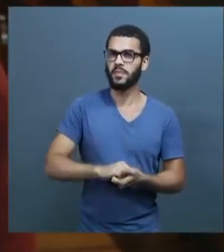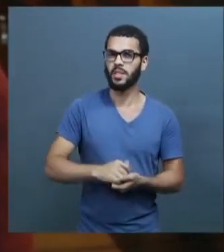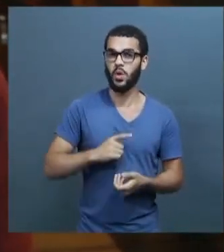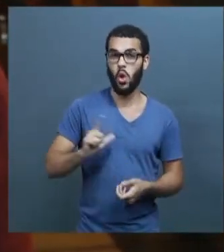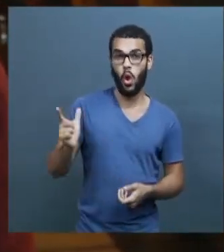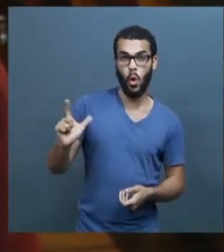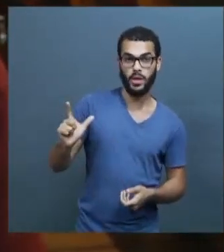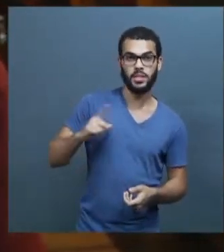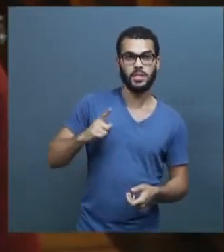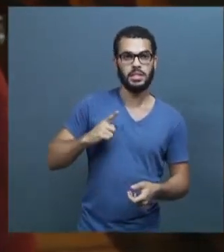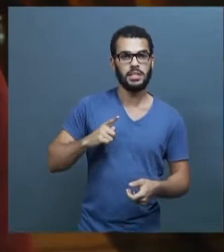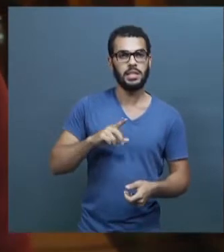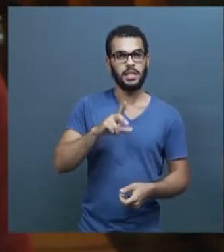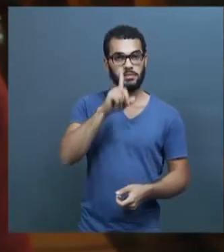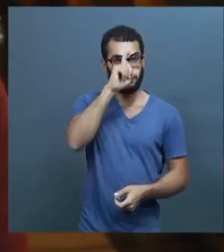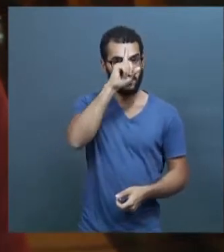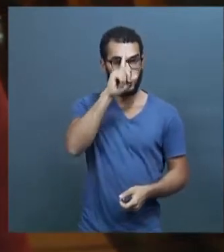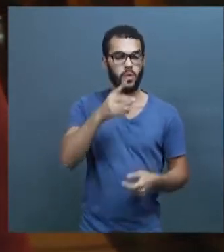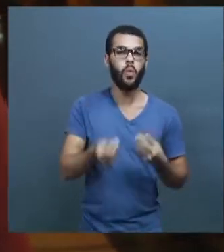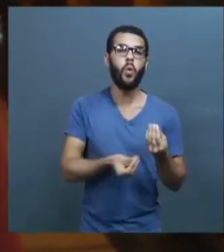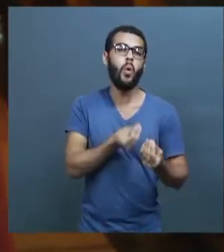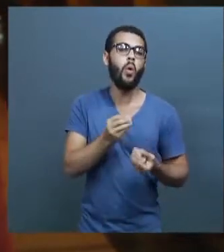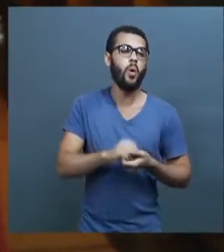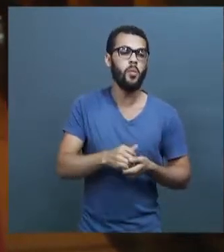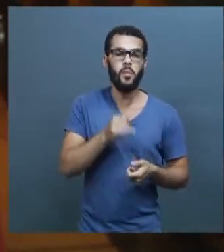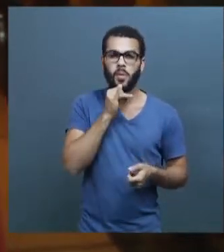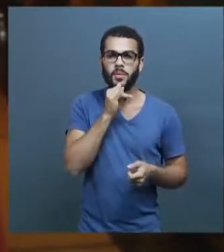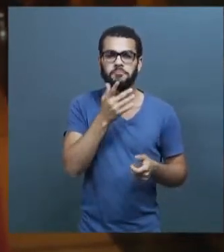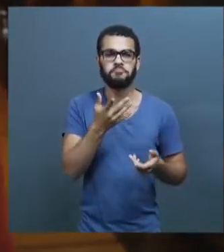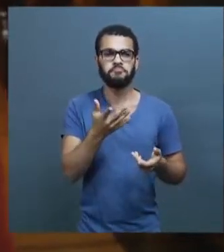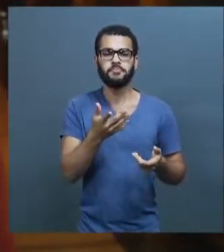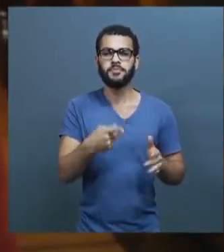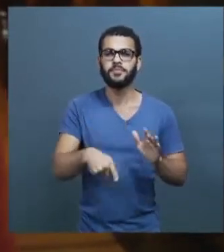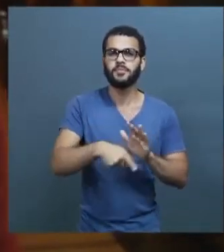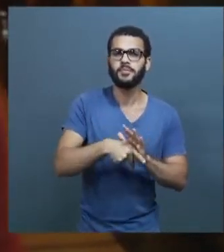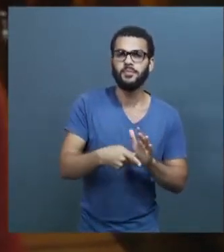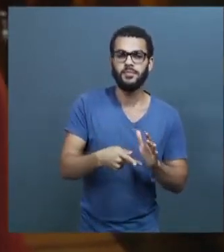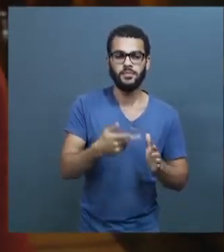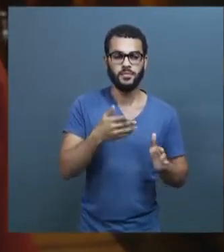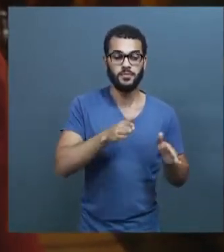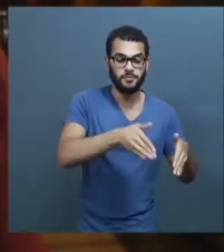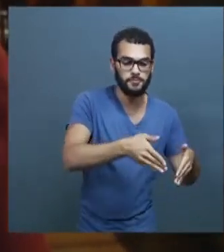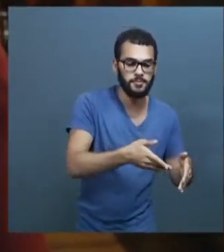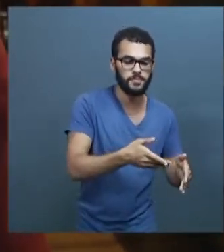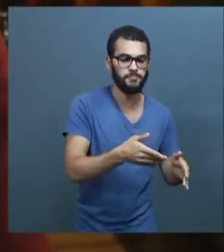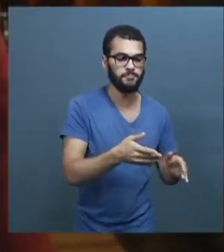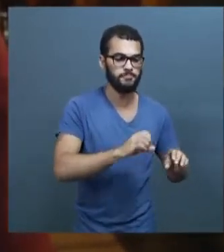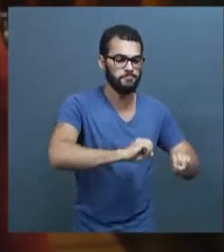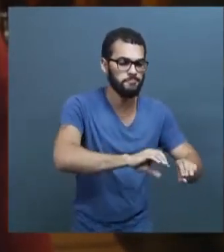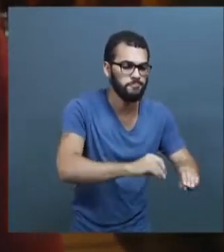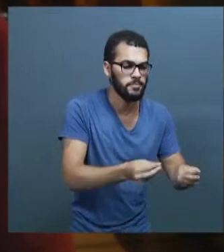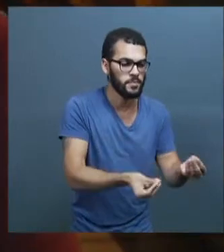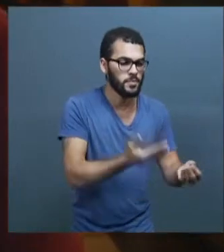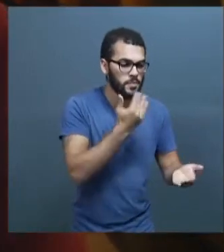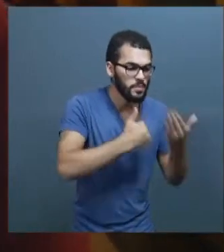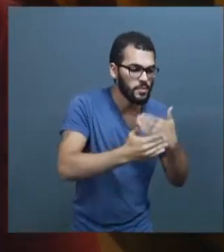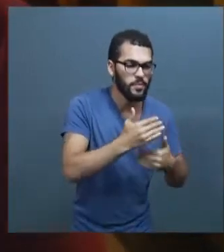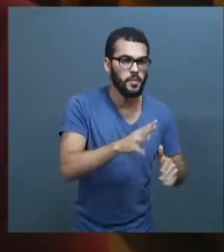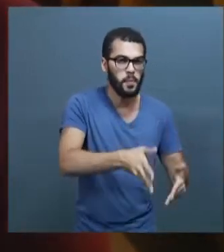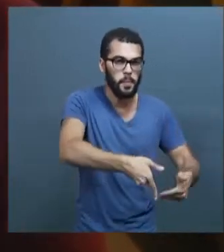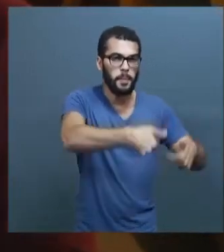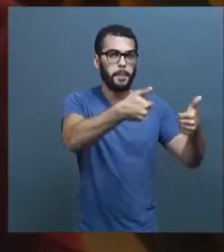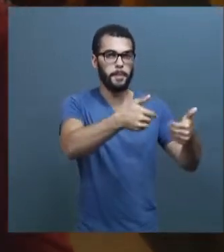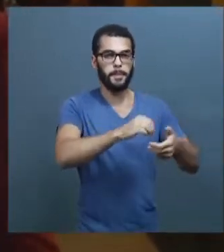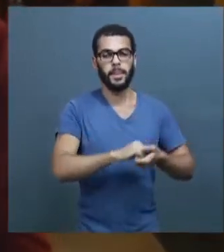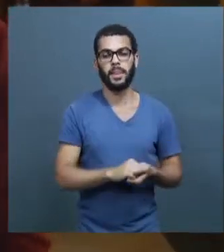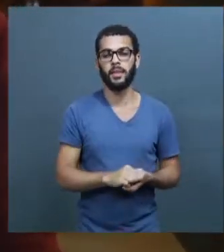um atendimento de reeducação alimentar, principalmente para as crianças. E para a gente entender melhor como funciona esse atendimento, eu vou conversar agora com